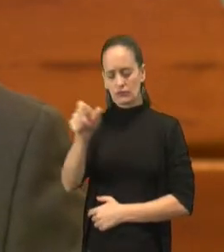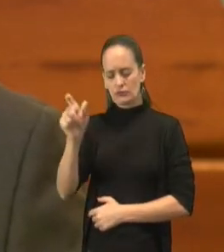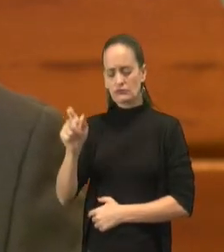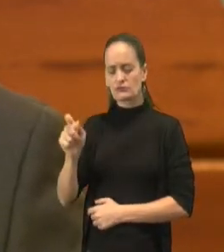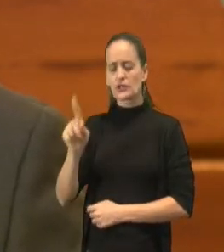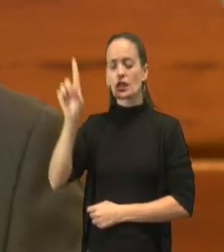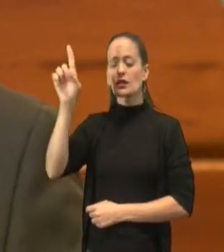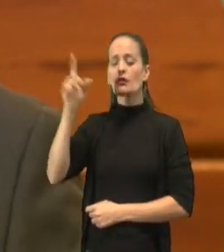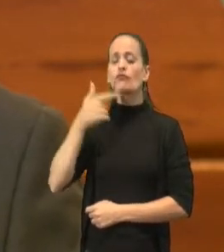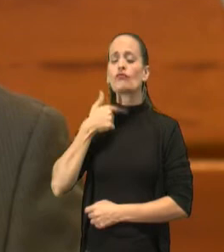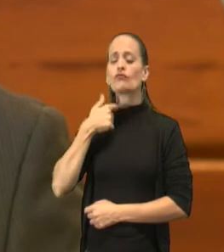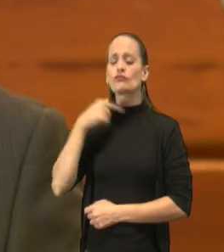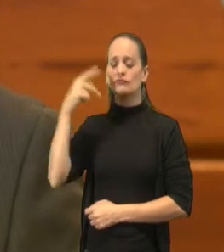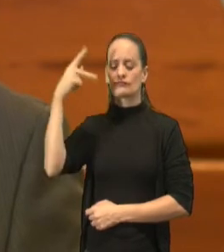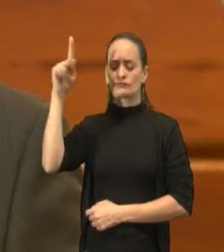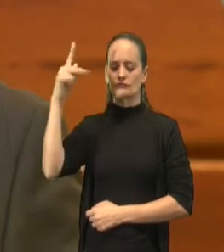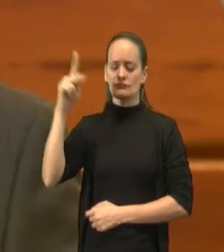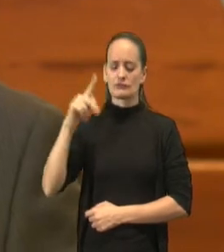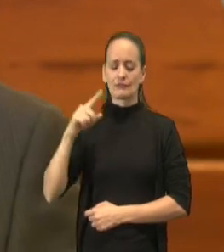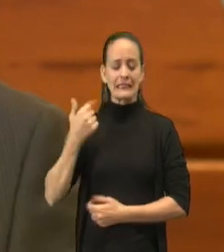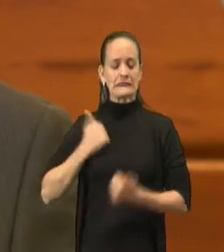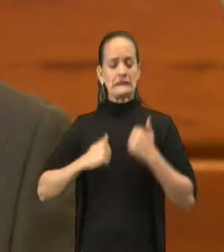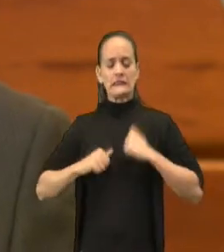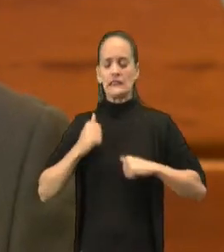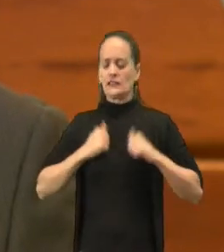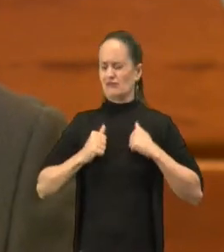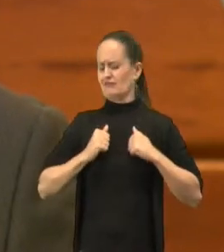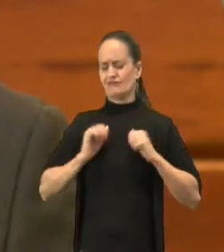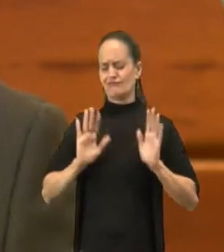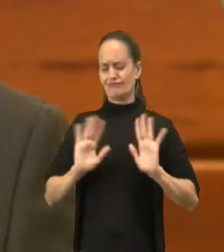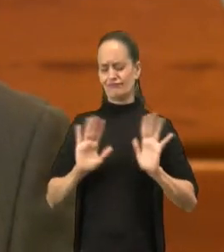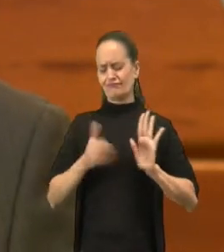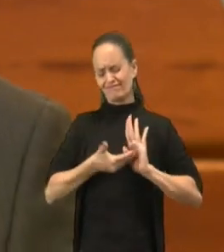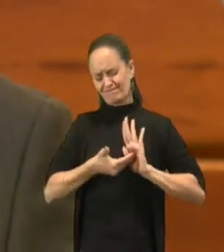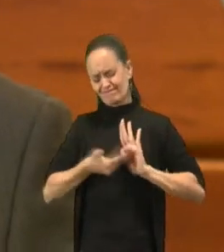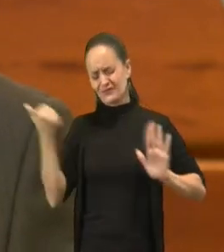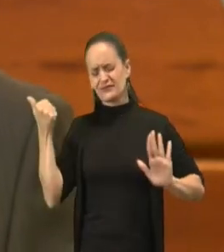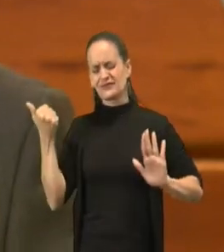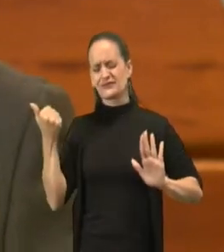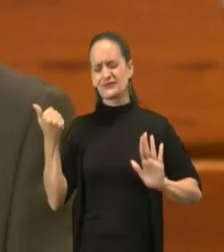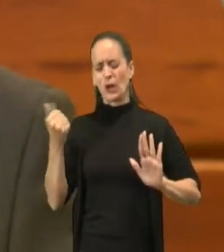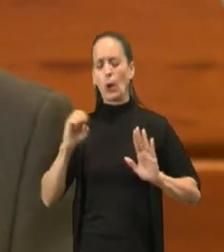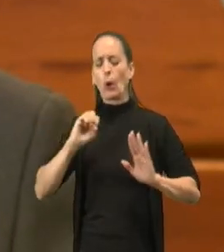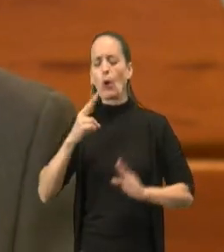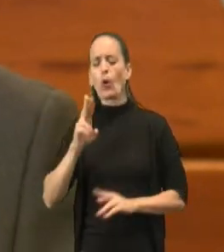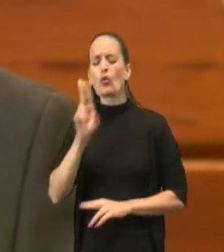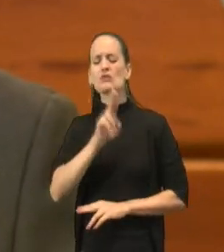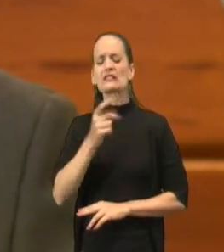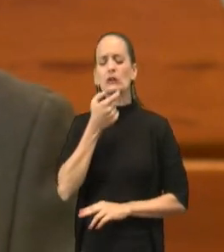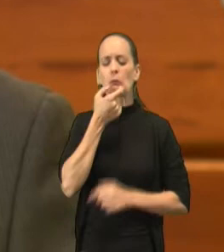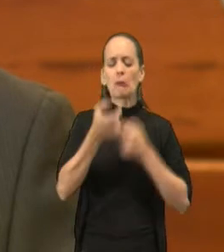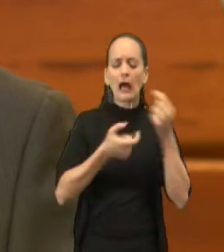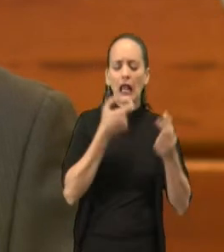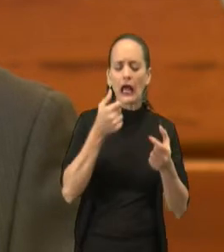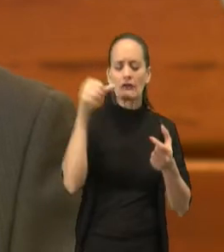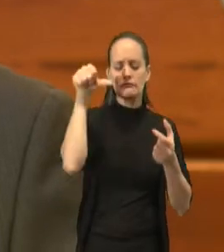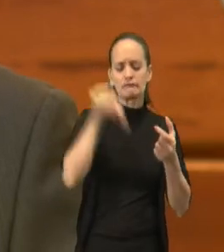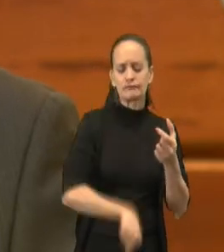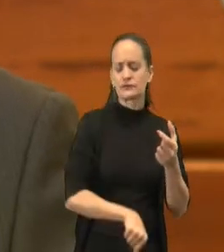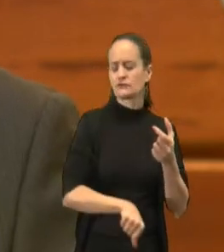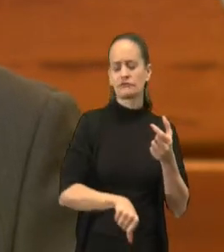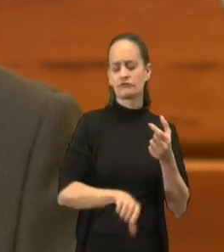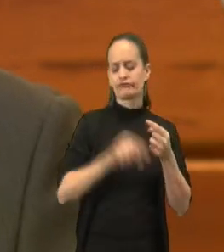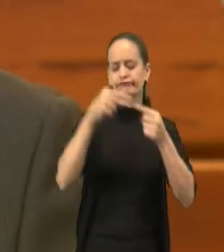ó Pai, e não ficarmos ociosos, Senhor Deus, ou emprestando a boca para o inimigo, para proferir aquilo que